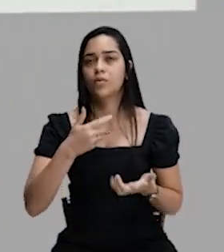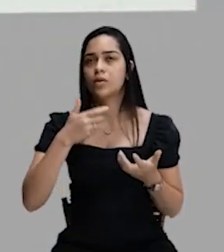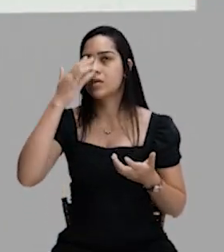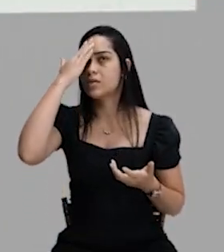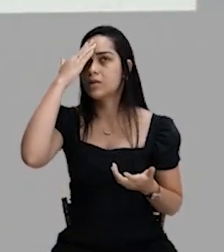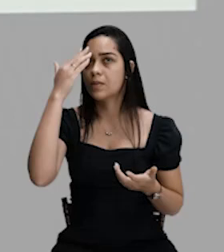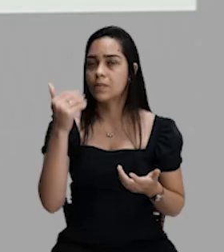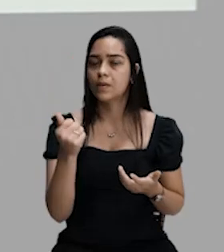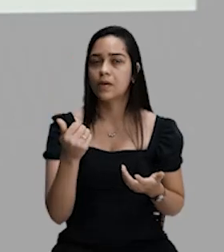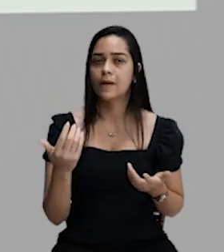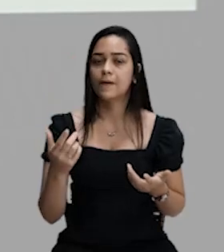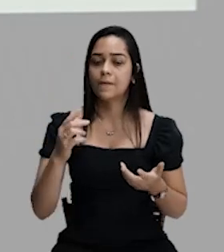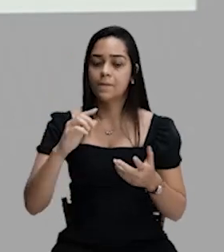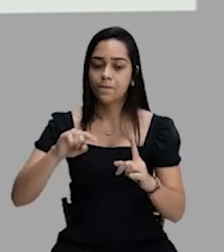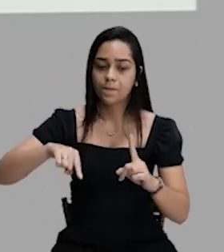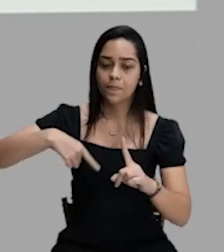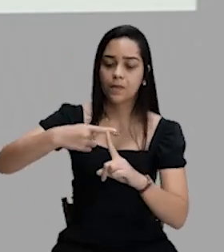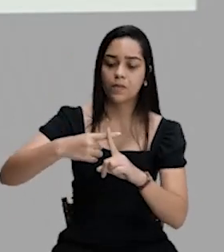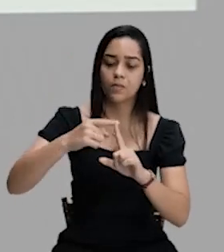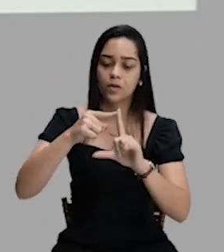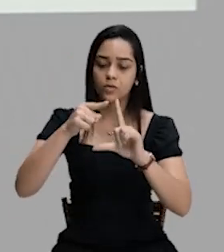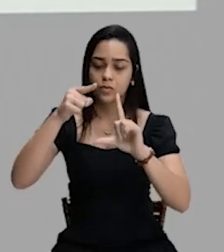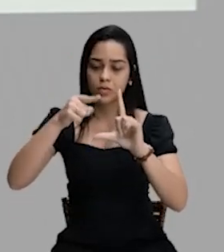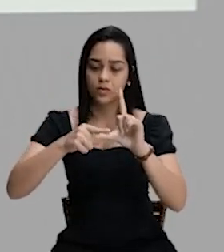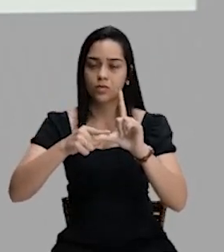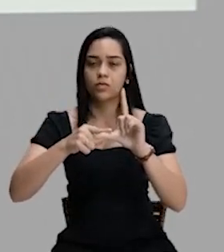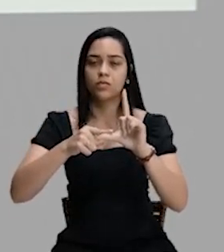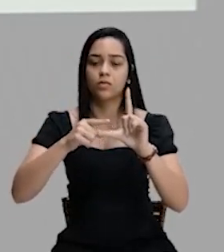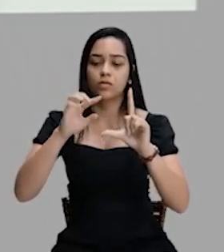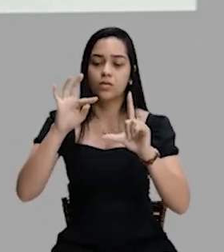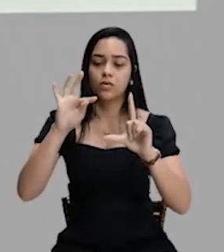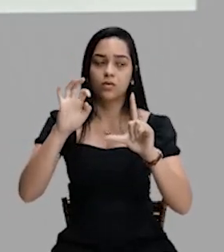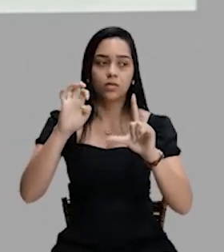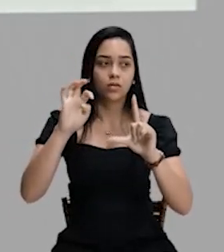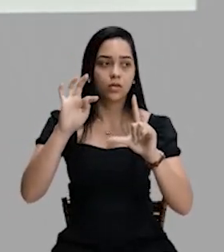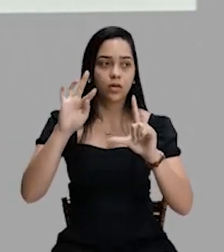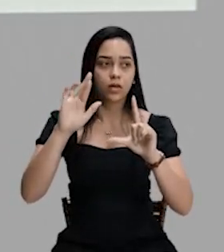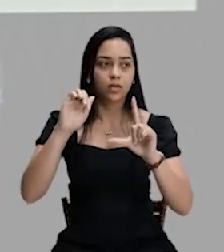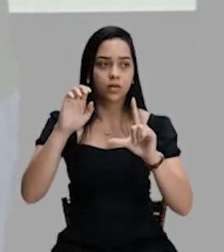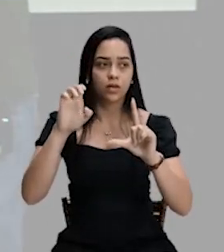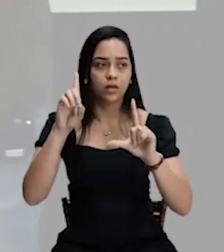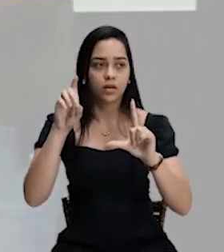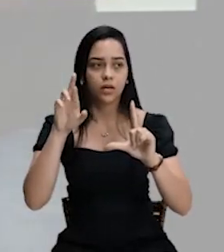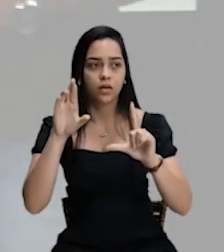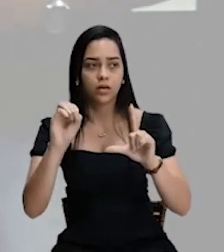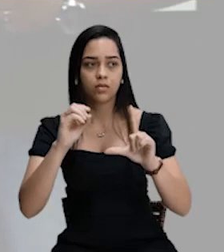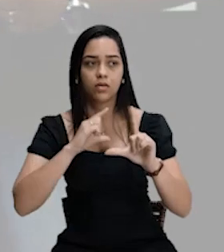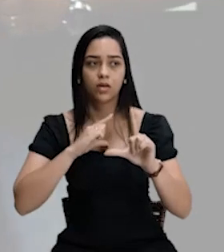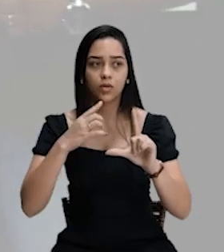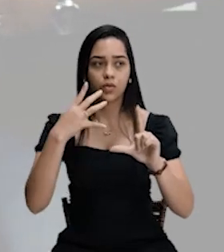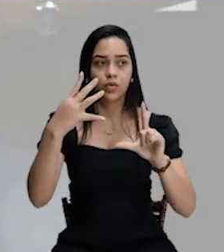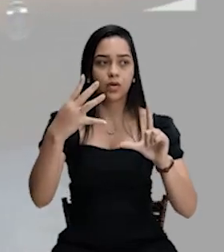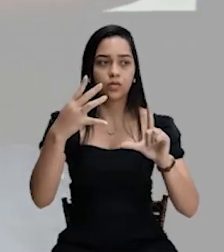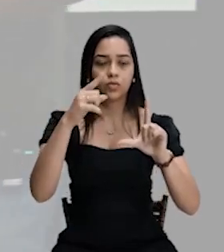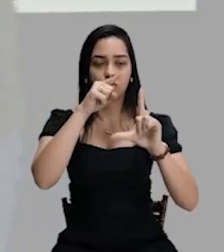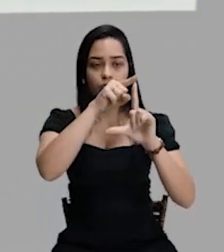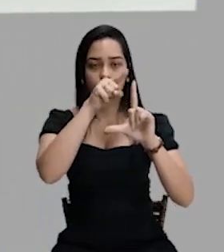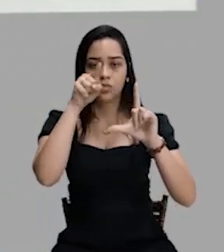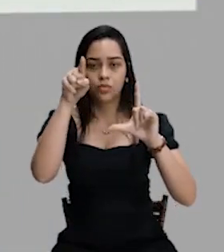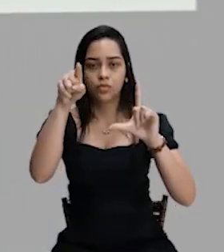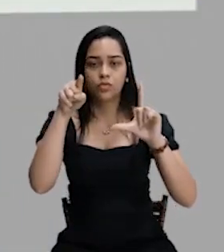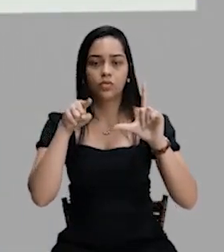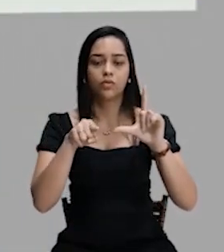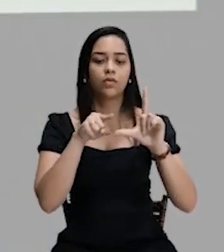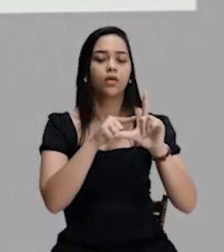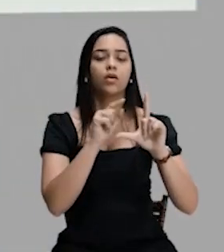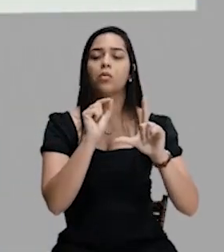isso a suma dos ângulos de um tetraedro tetraedro ele tem quatro vértices tá então